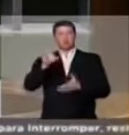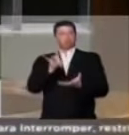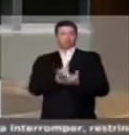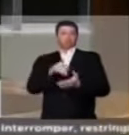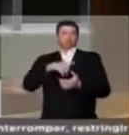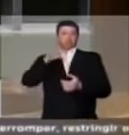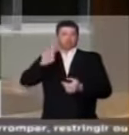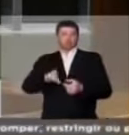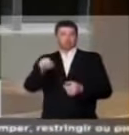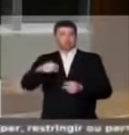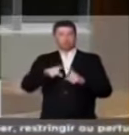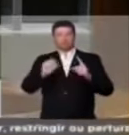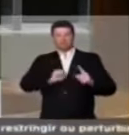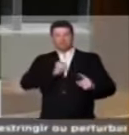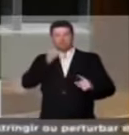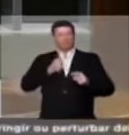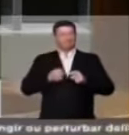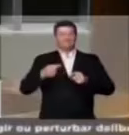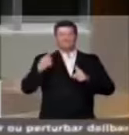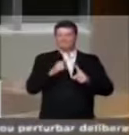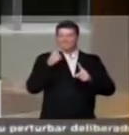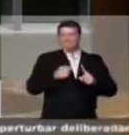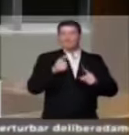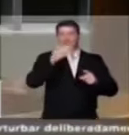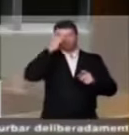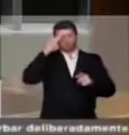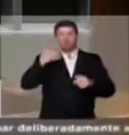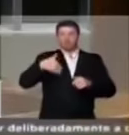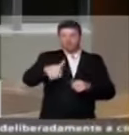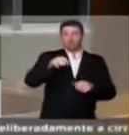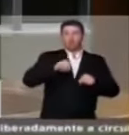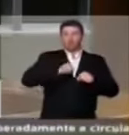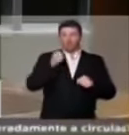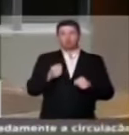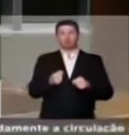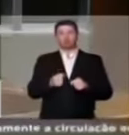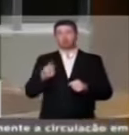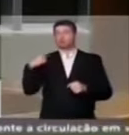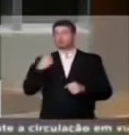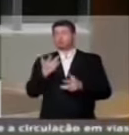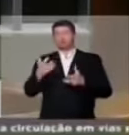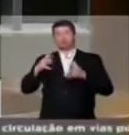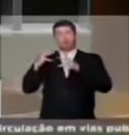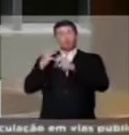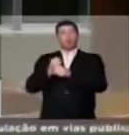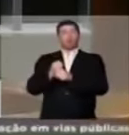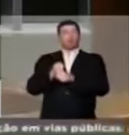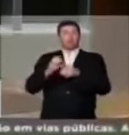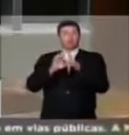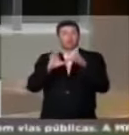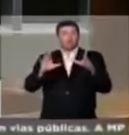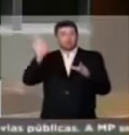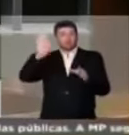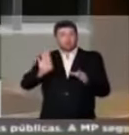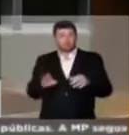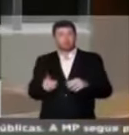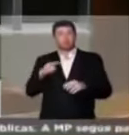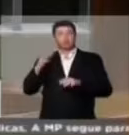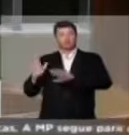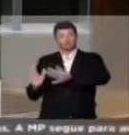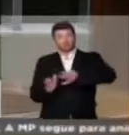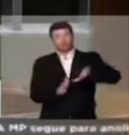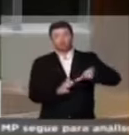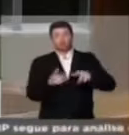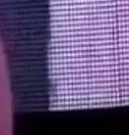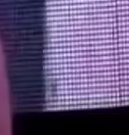e cite o ódio, a violência contra aqueles que hoje lutam para restabelecer a ordem democrática nesse país, que querem varrer a corrupção